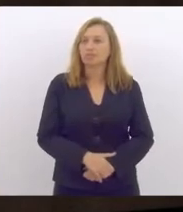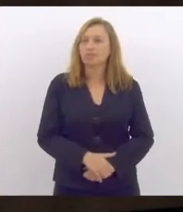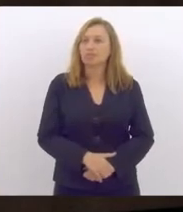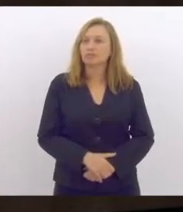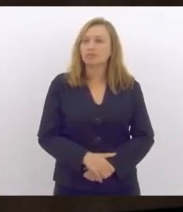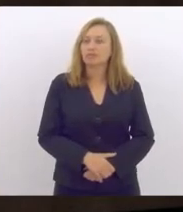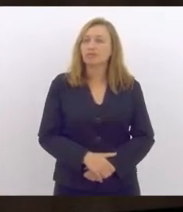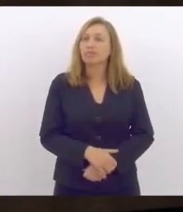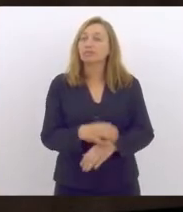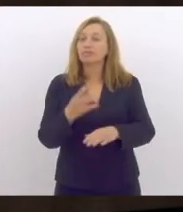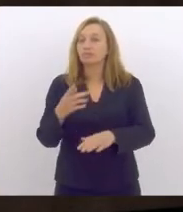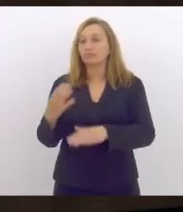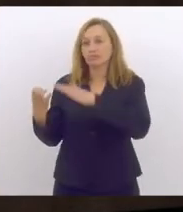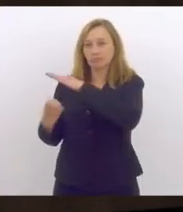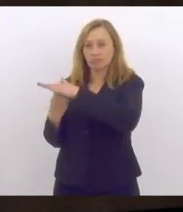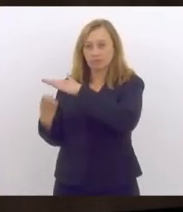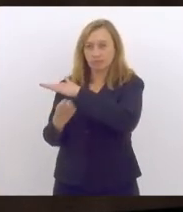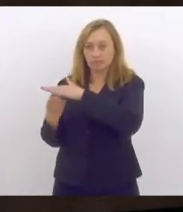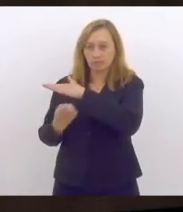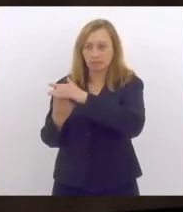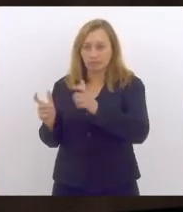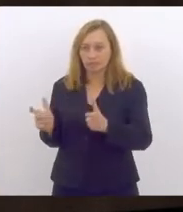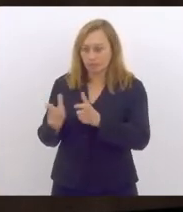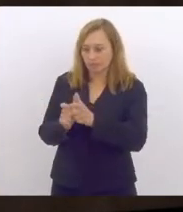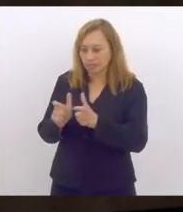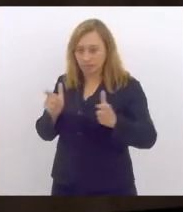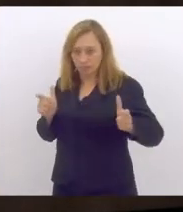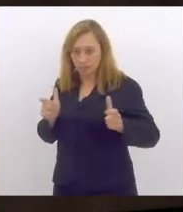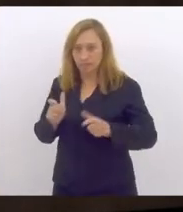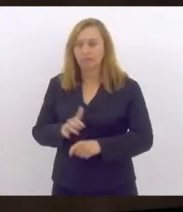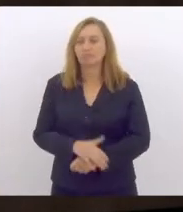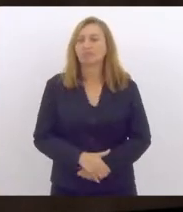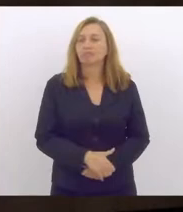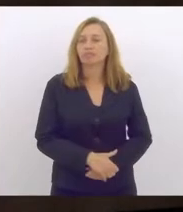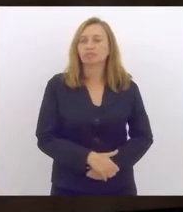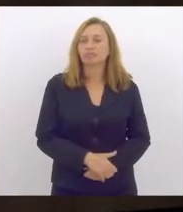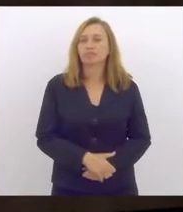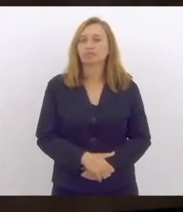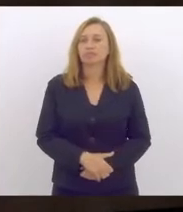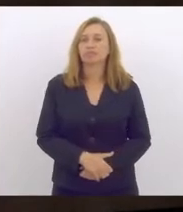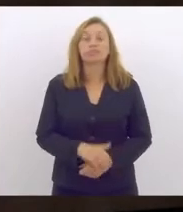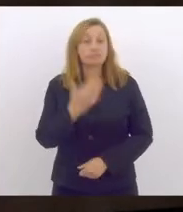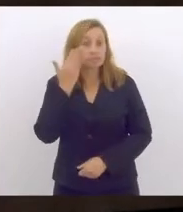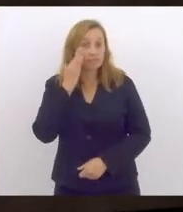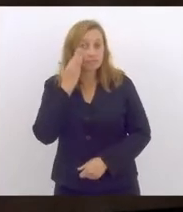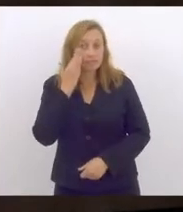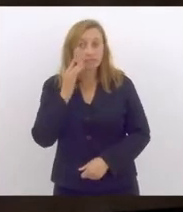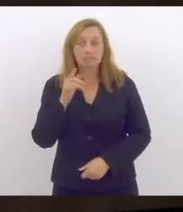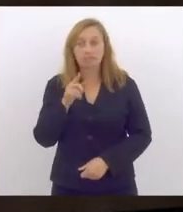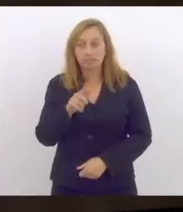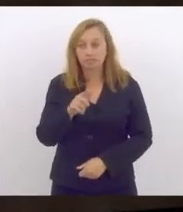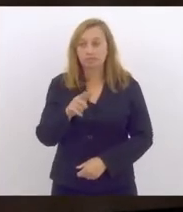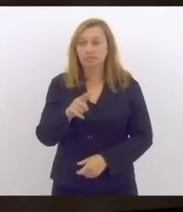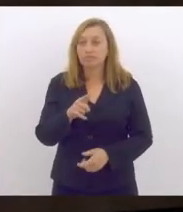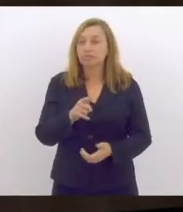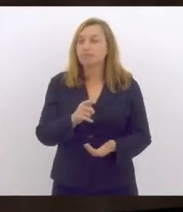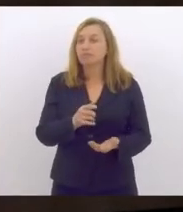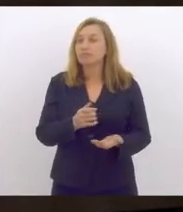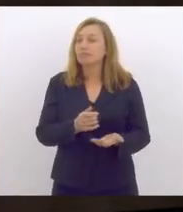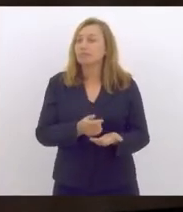de empresa de pequeno e médio porte, assim entendidas aquelas com